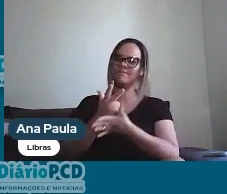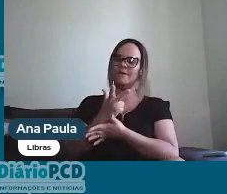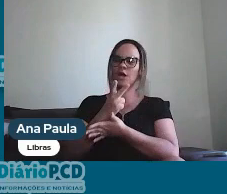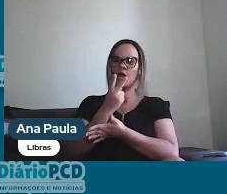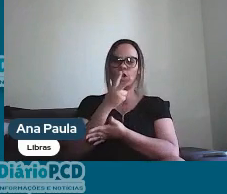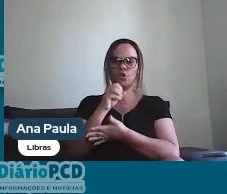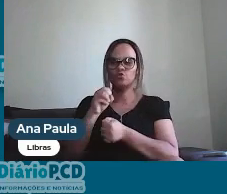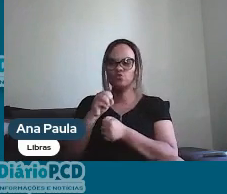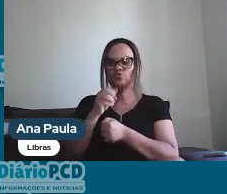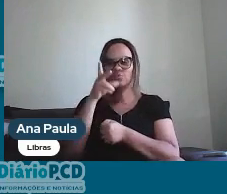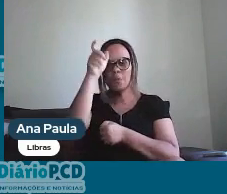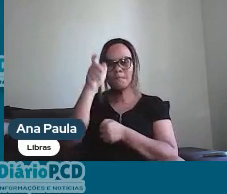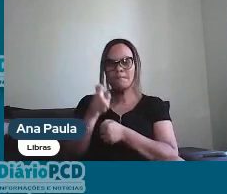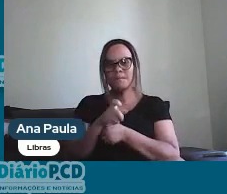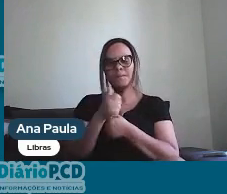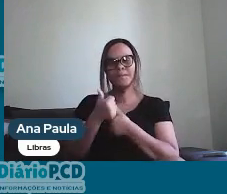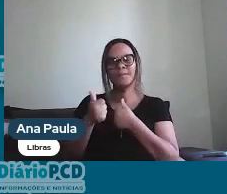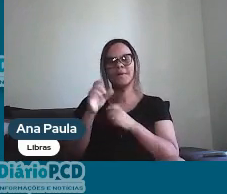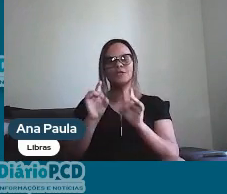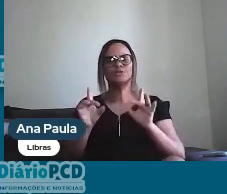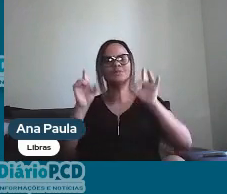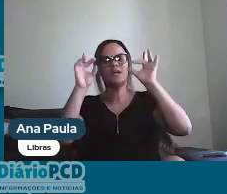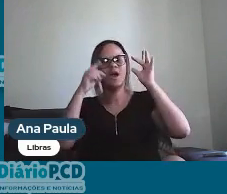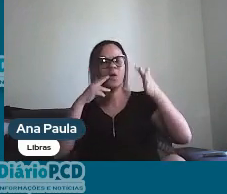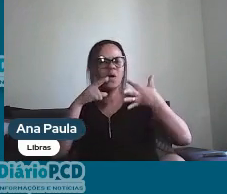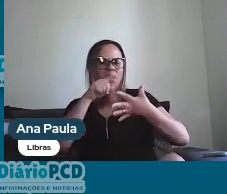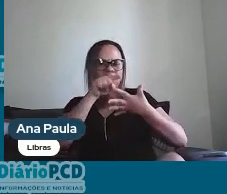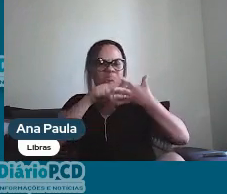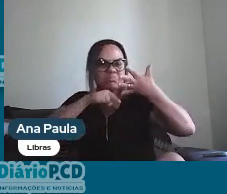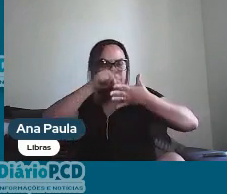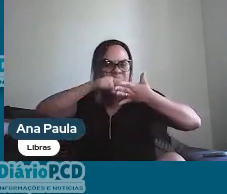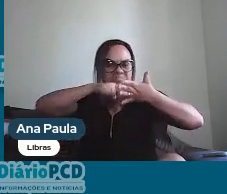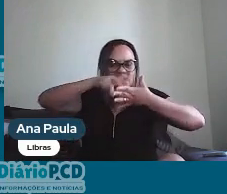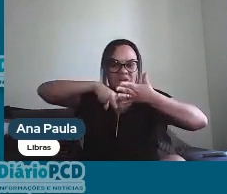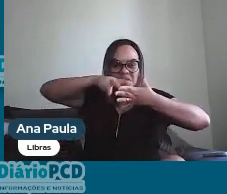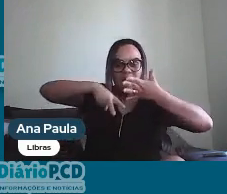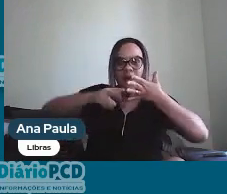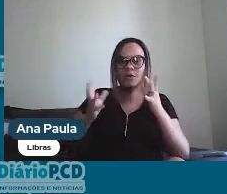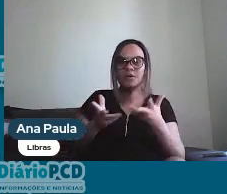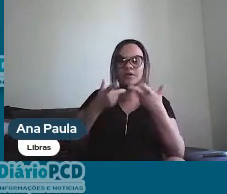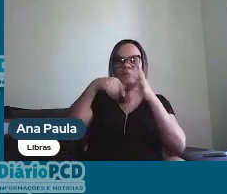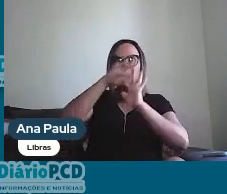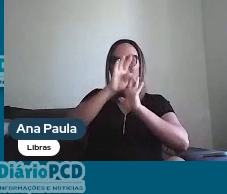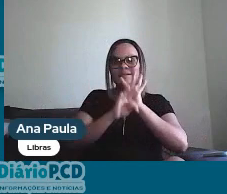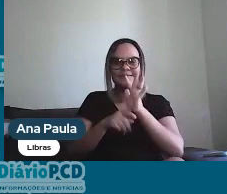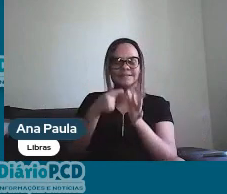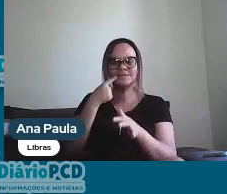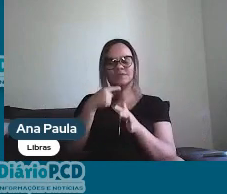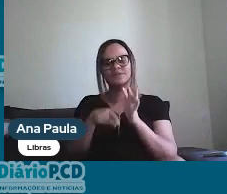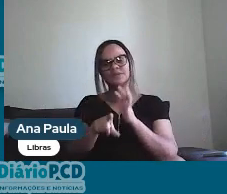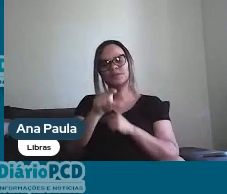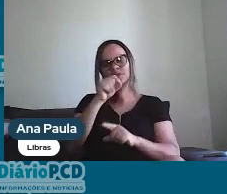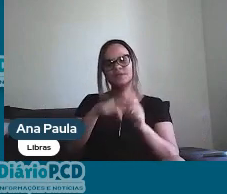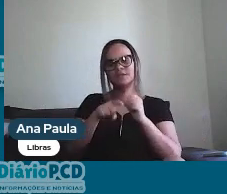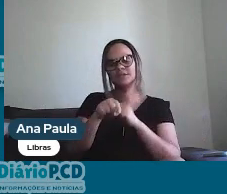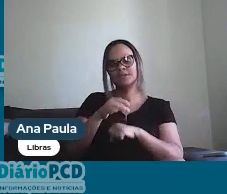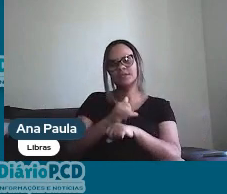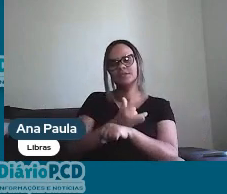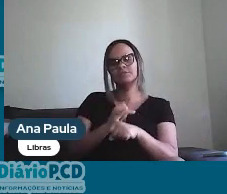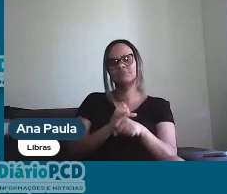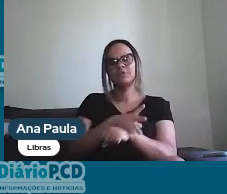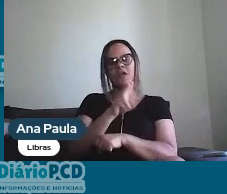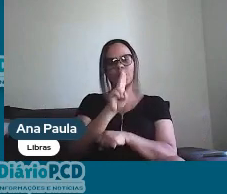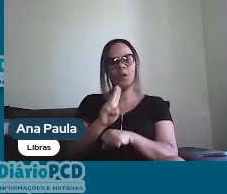nas diversas áreas do conhecimento, para que todos pudessem contribuir com o texto e fazer sugestões. Então, a gente construiu um material